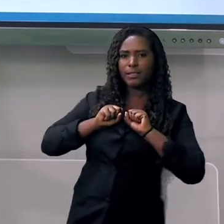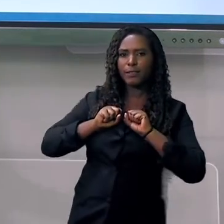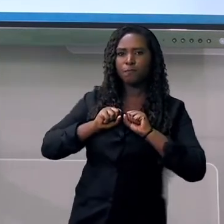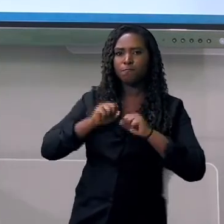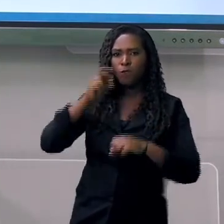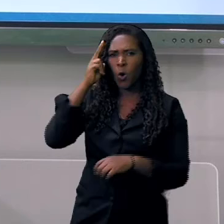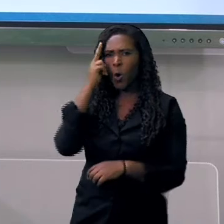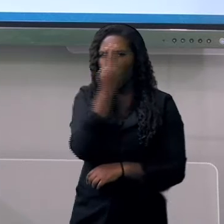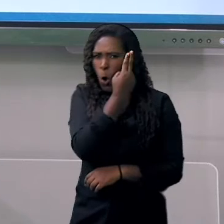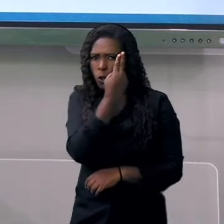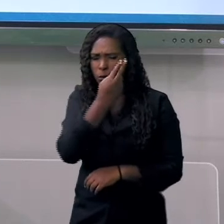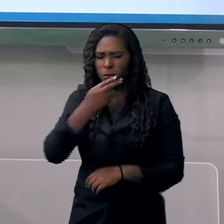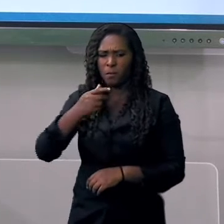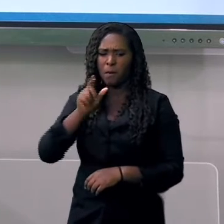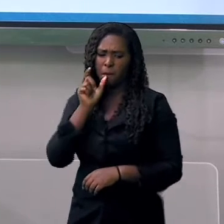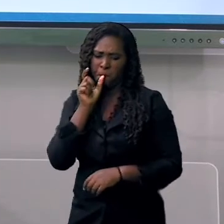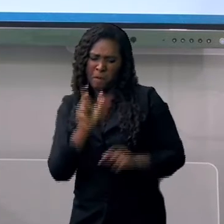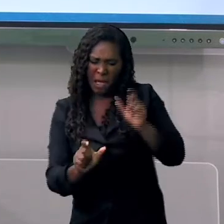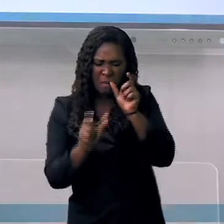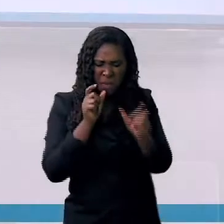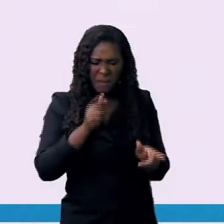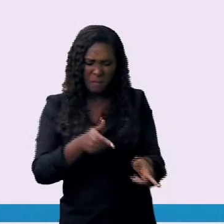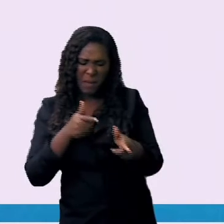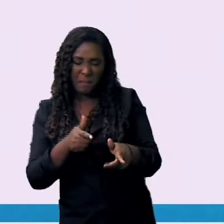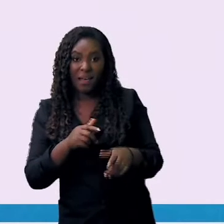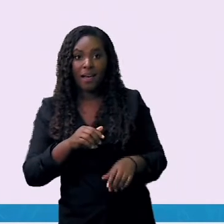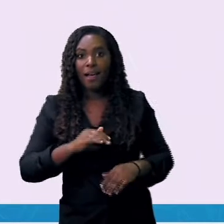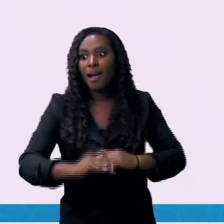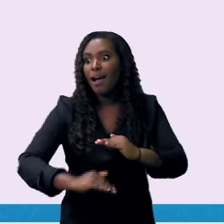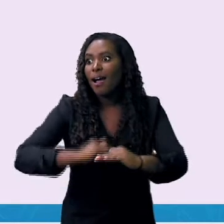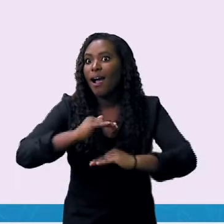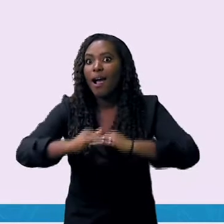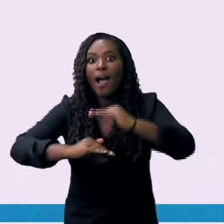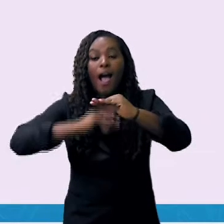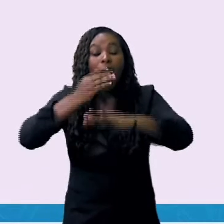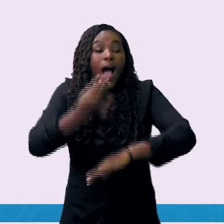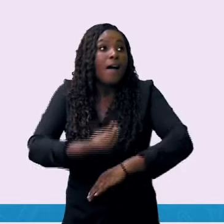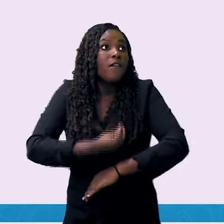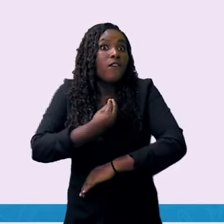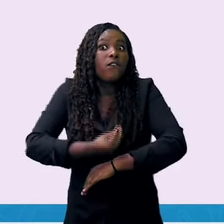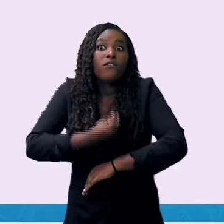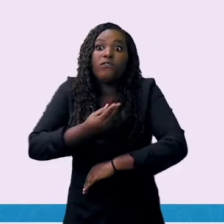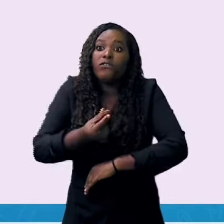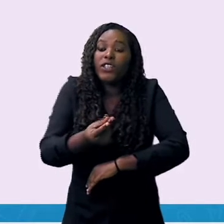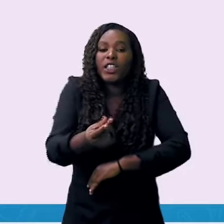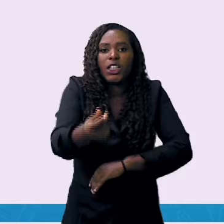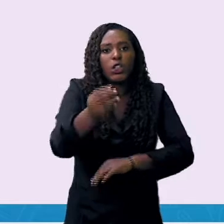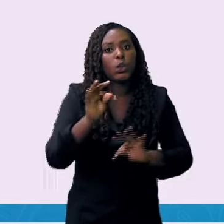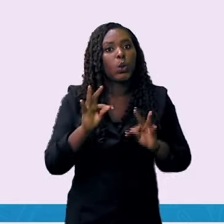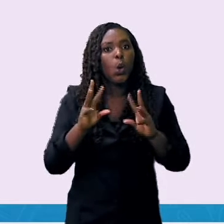Por que rotular uma criança pode trazer consequências para uma vida toda?